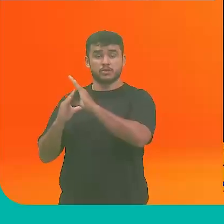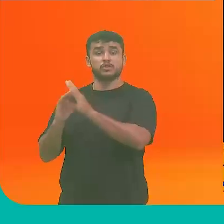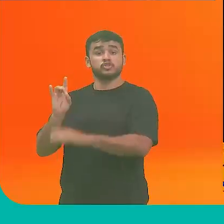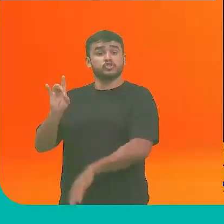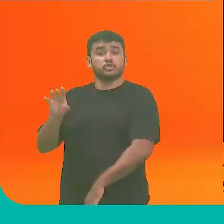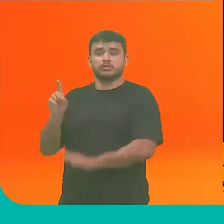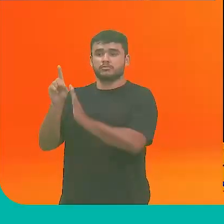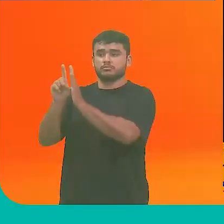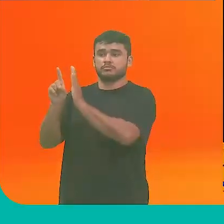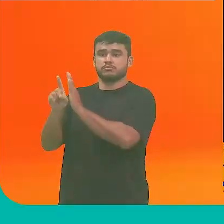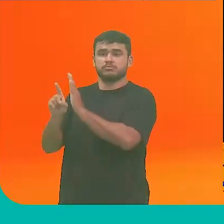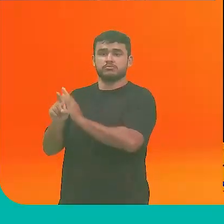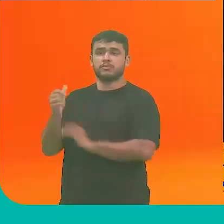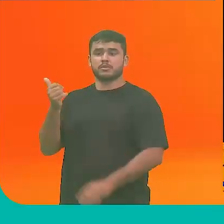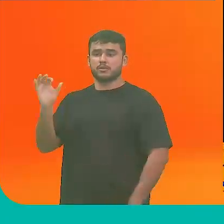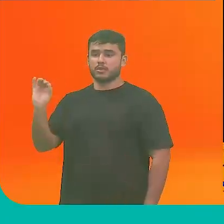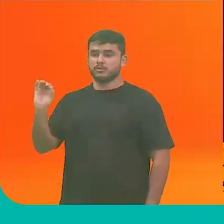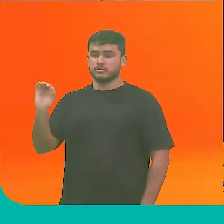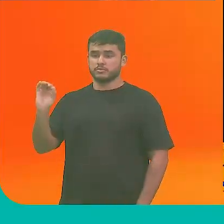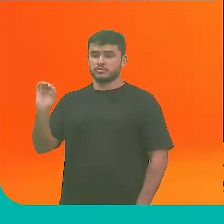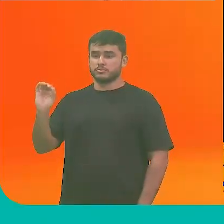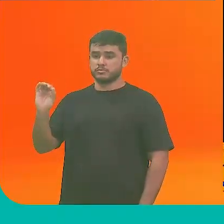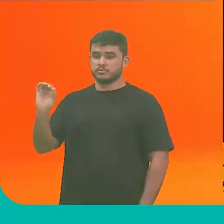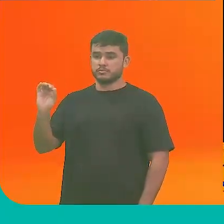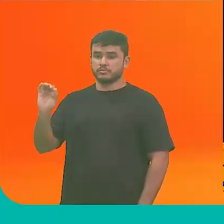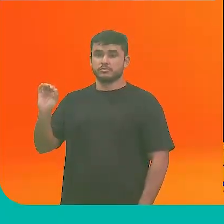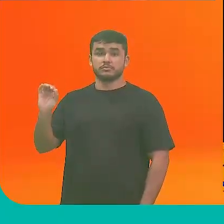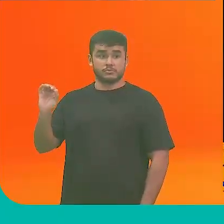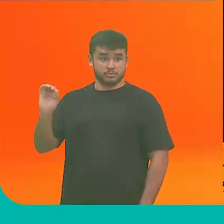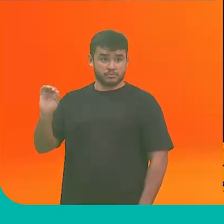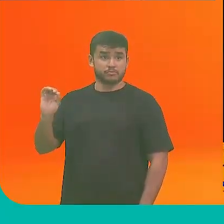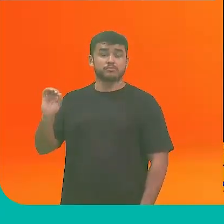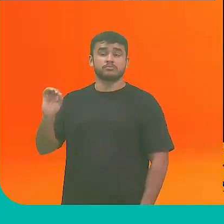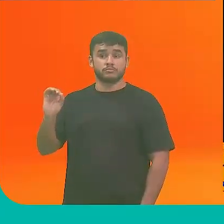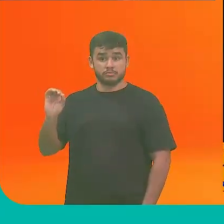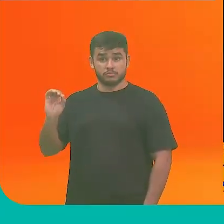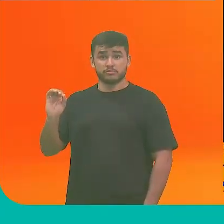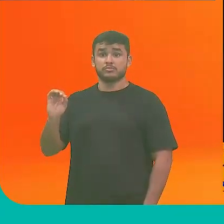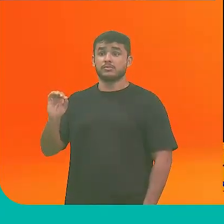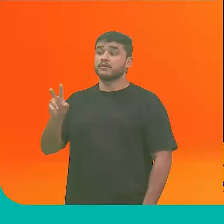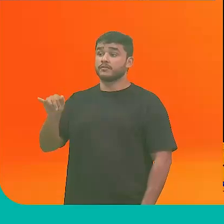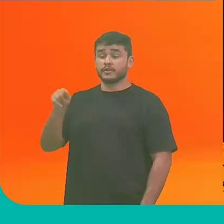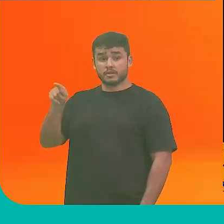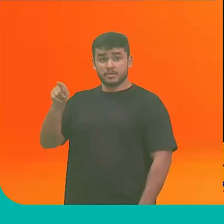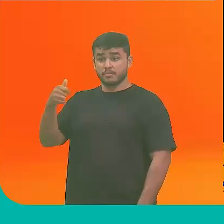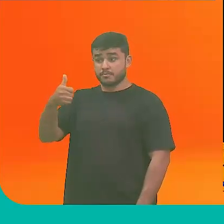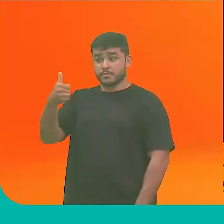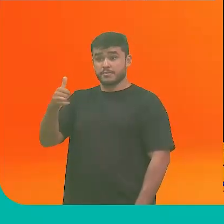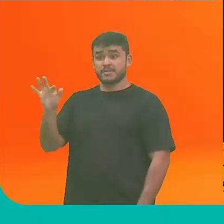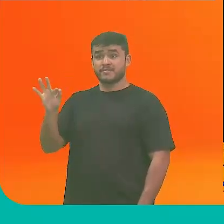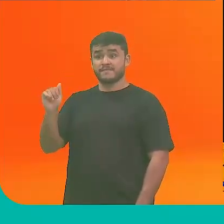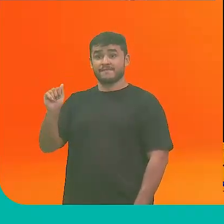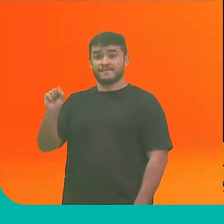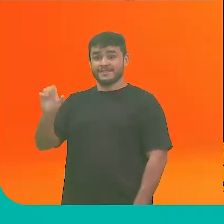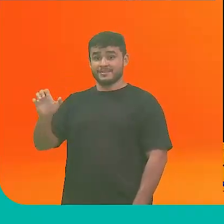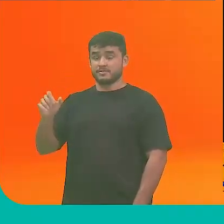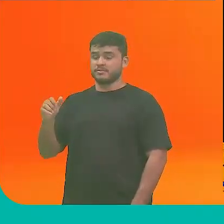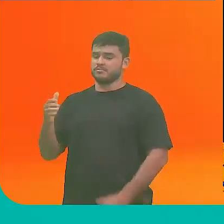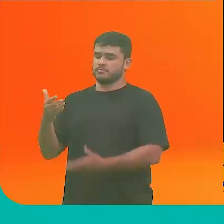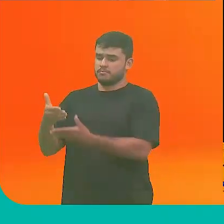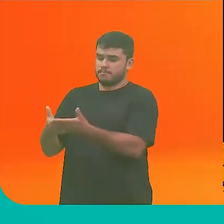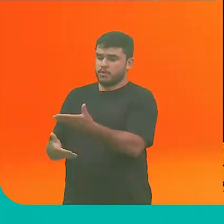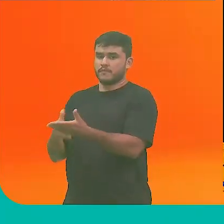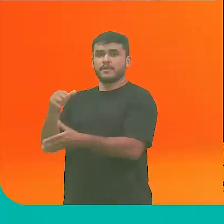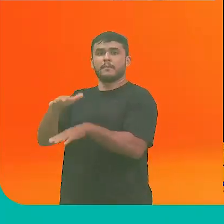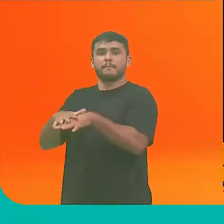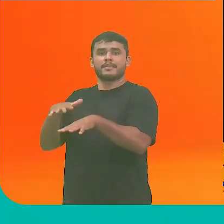10 questões. É? A prova da primeira fase de matemática da UES, ela tem 10 questões e